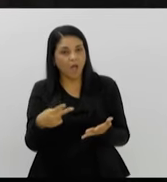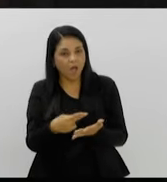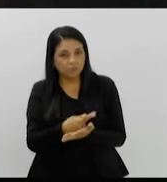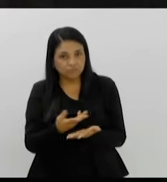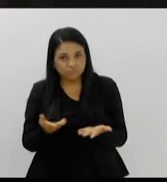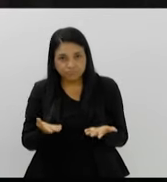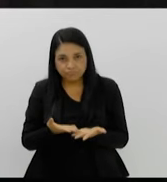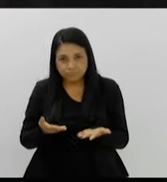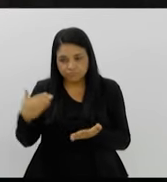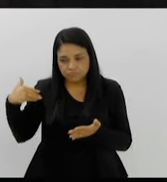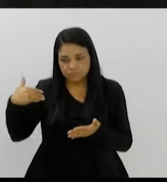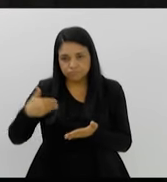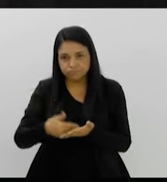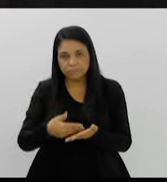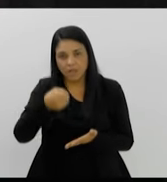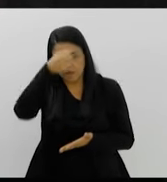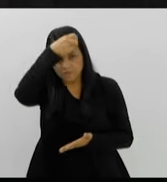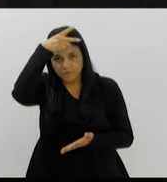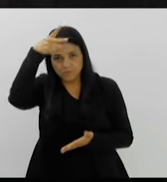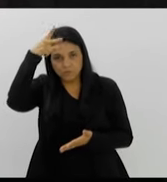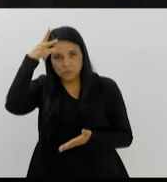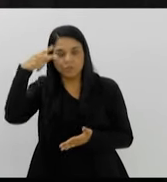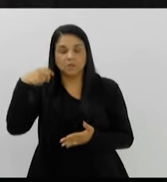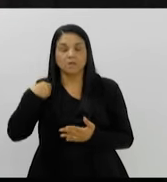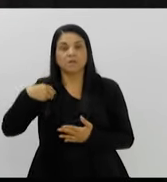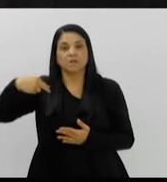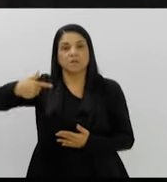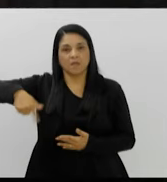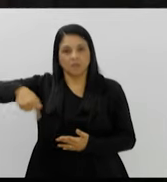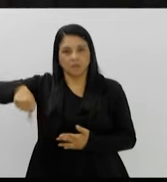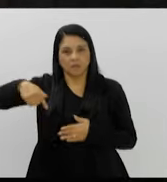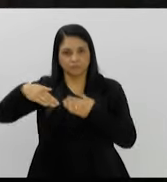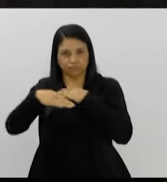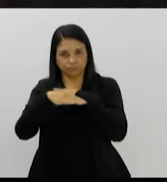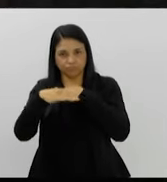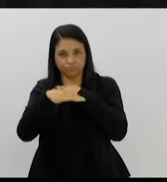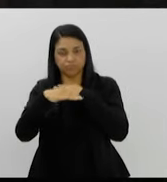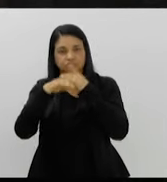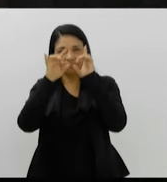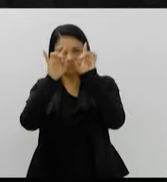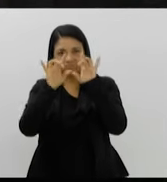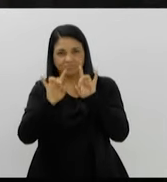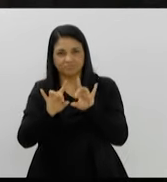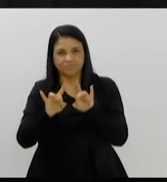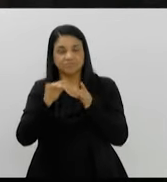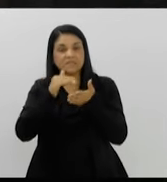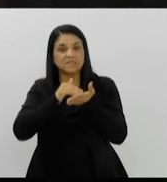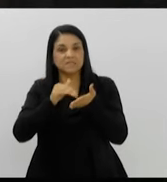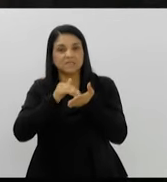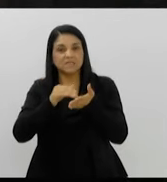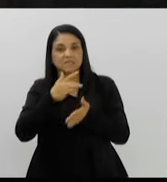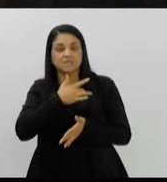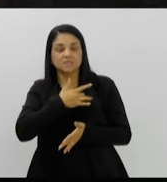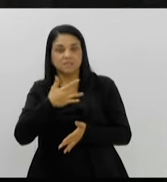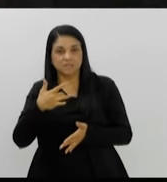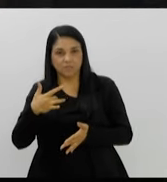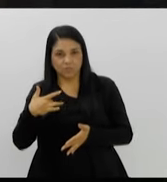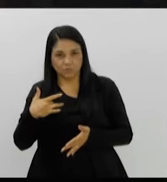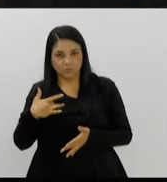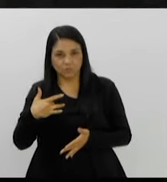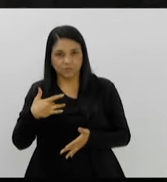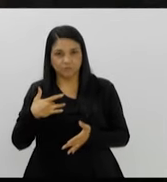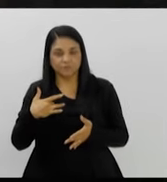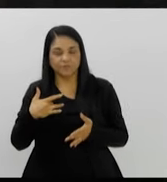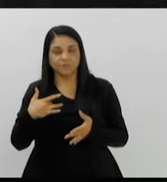acontecendo na na prefeitura de Queimados Mais especificamente Secretaria de Saúde